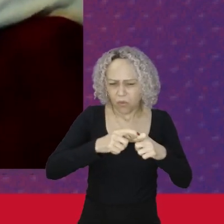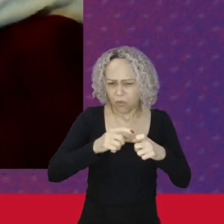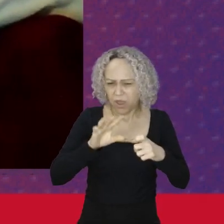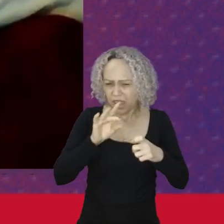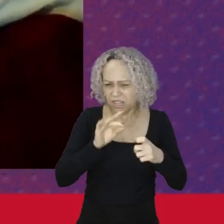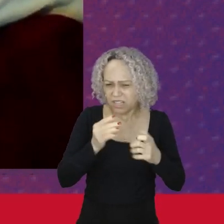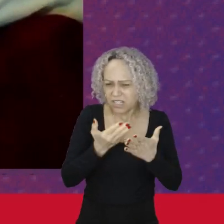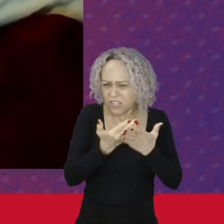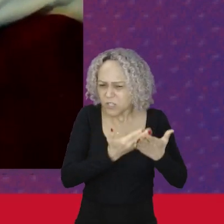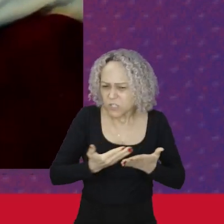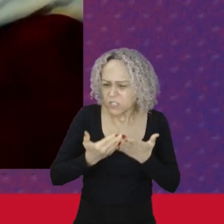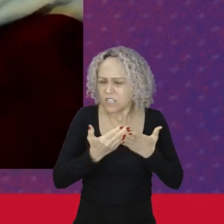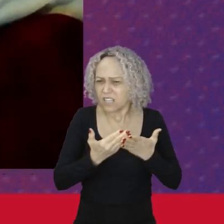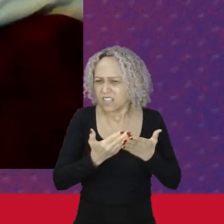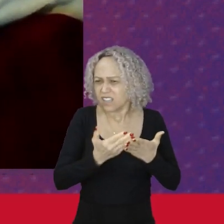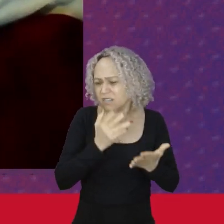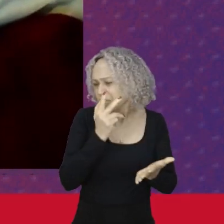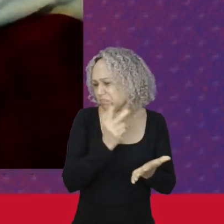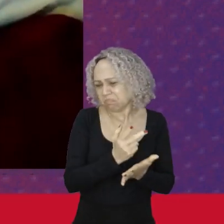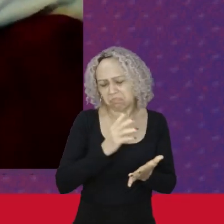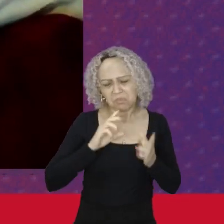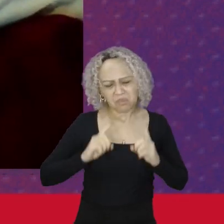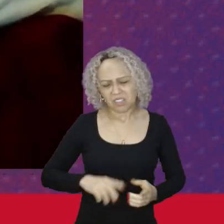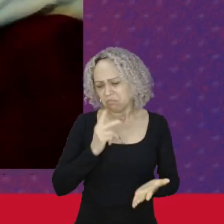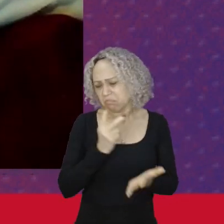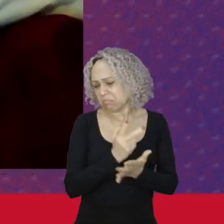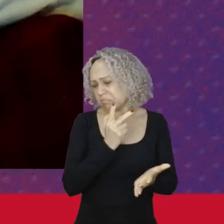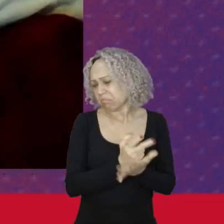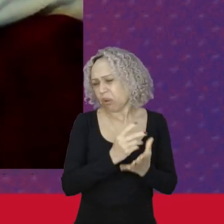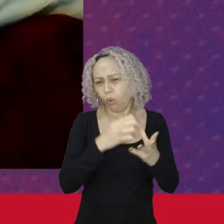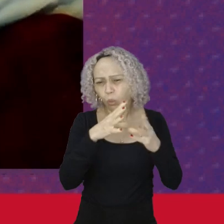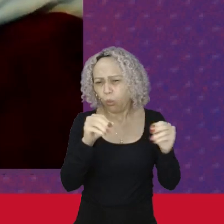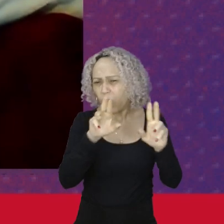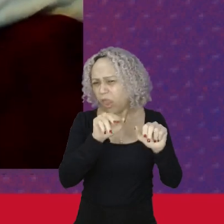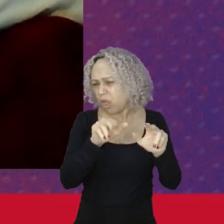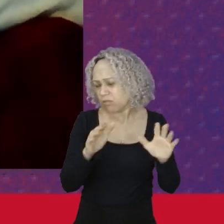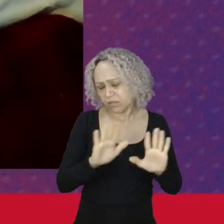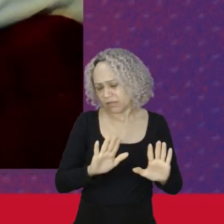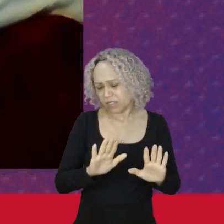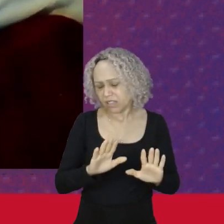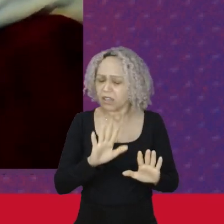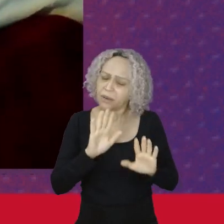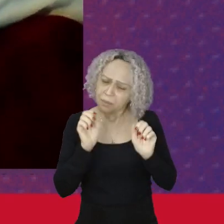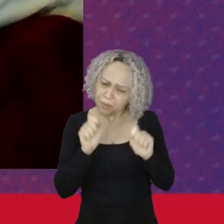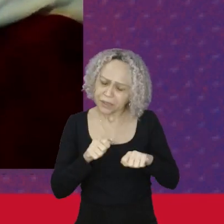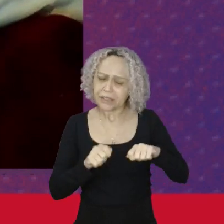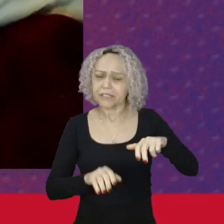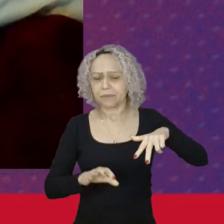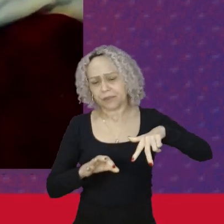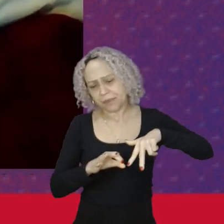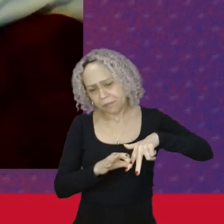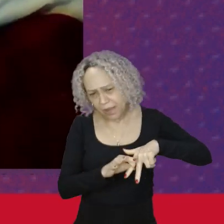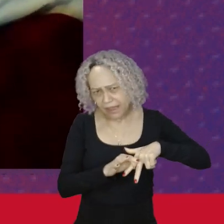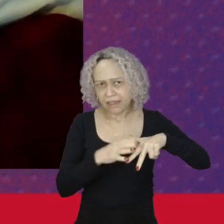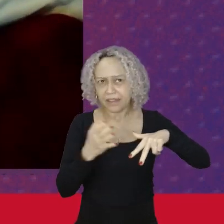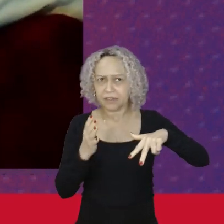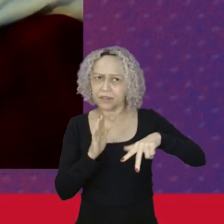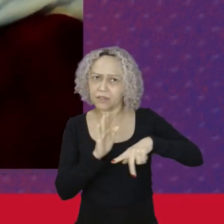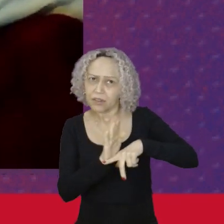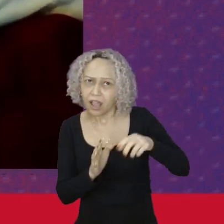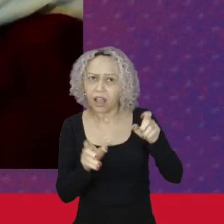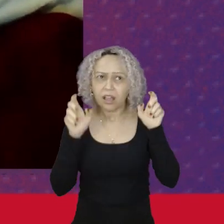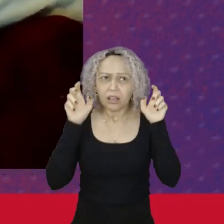educacional, eu posso ter uma deficiência leve, moderada, né? E, geralmente, essa concepção